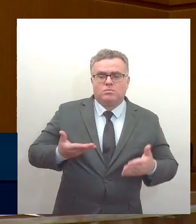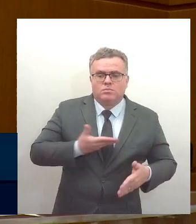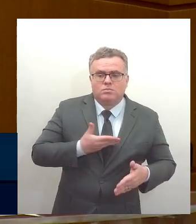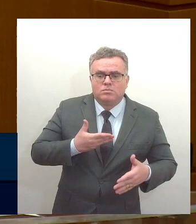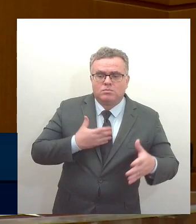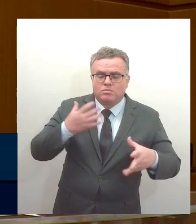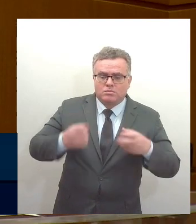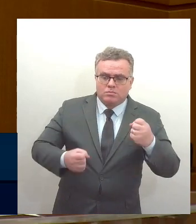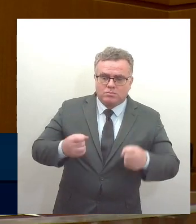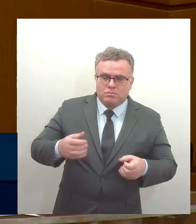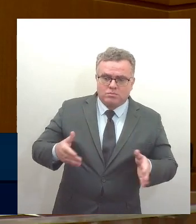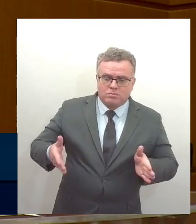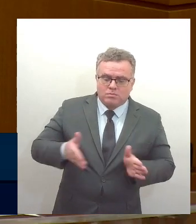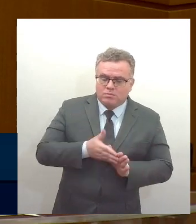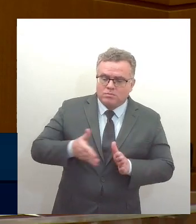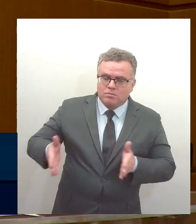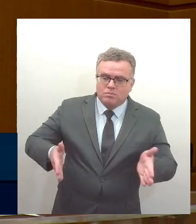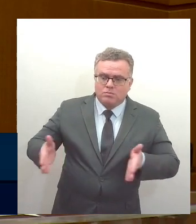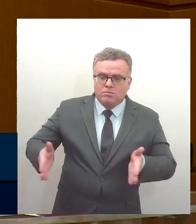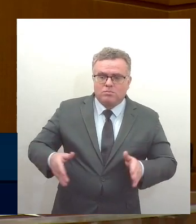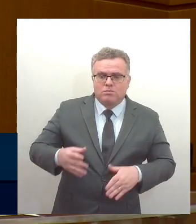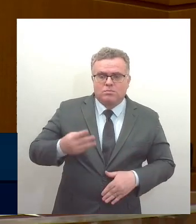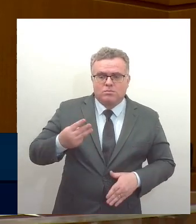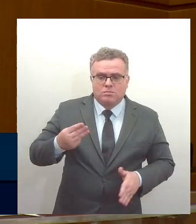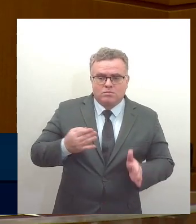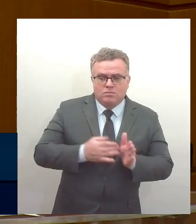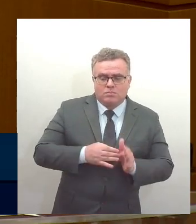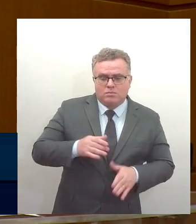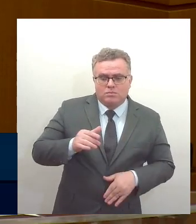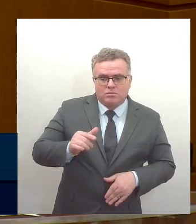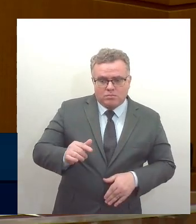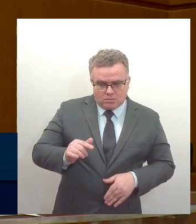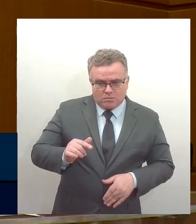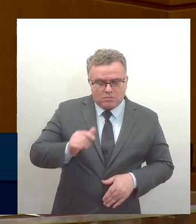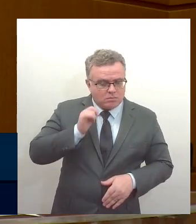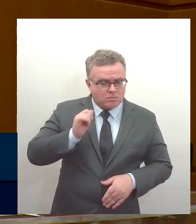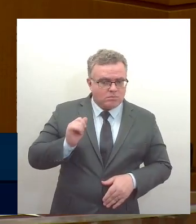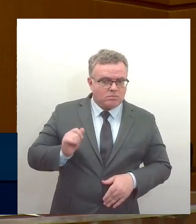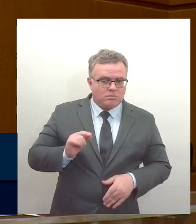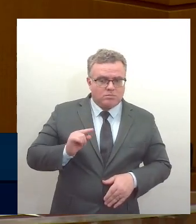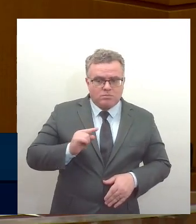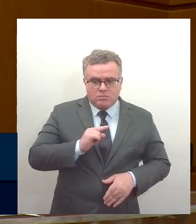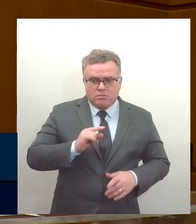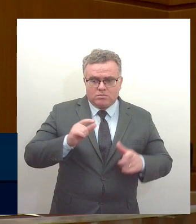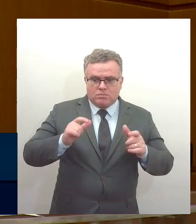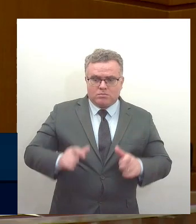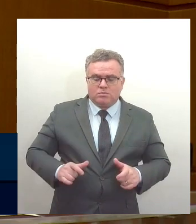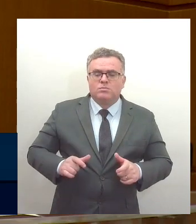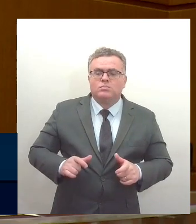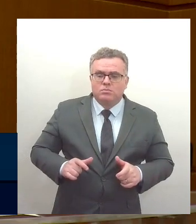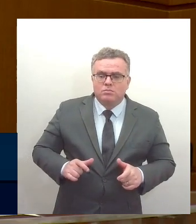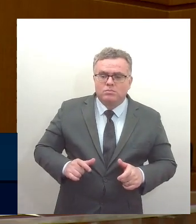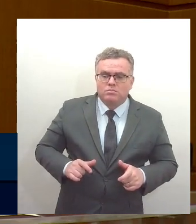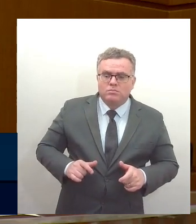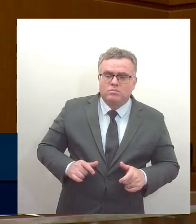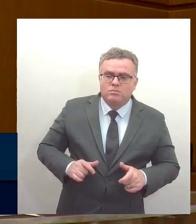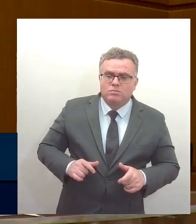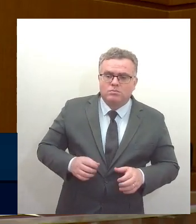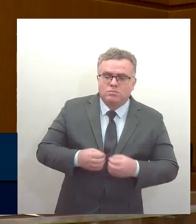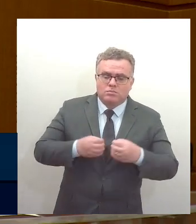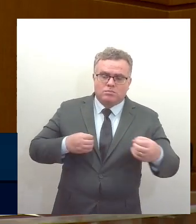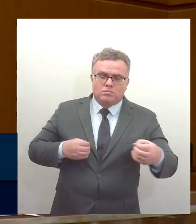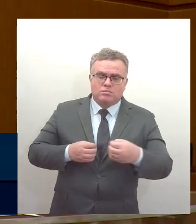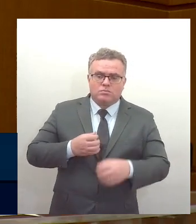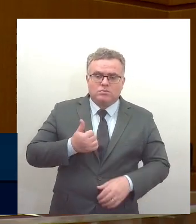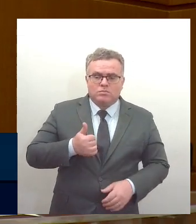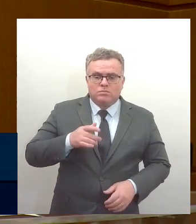em Santa Rosa do Ermírio, localizada a 180 quilômetros de Aracaju e responsável por uma produção